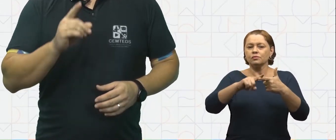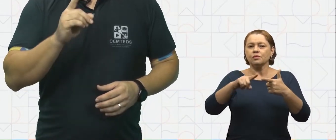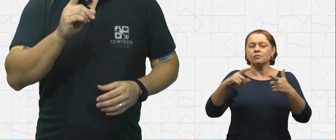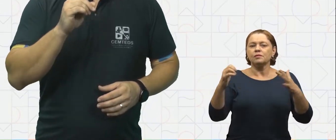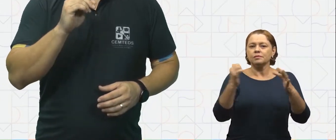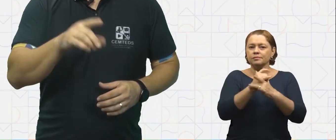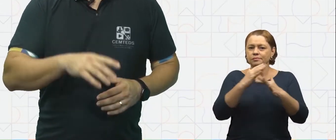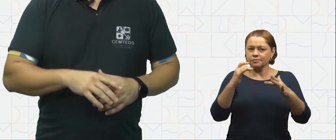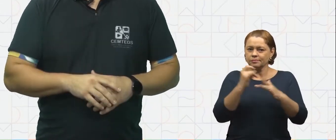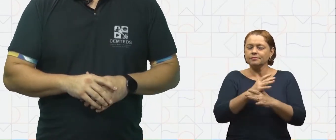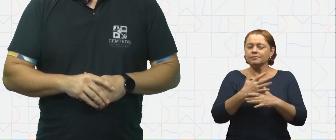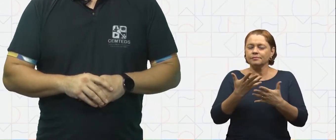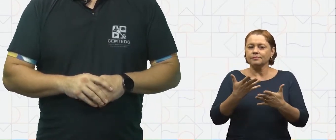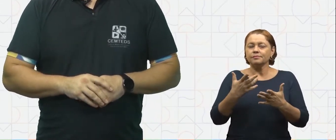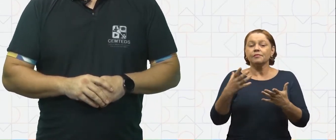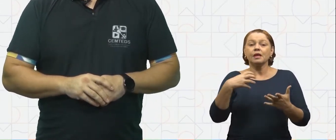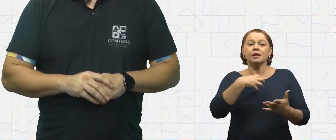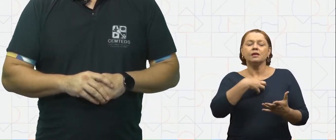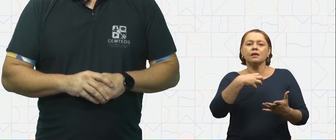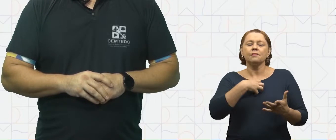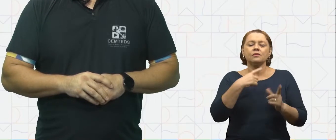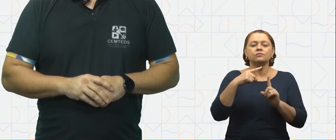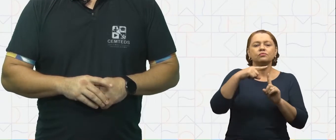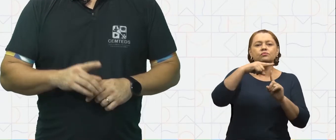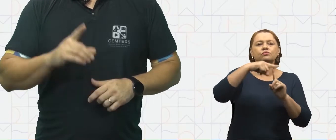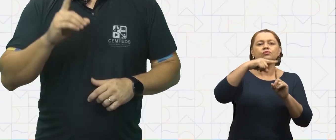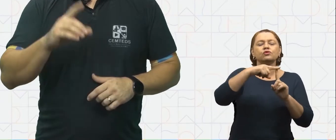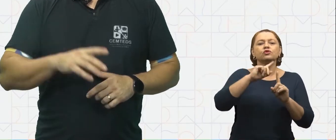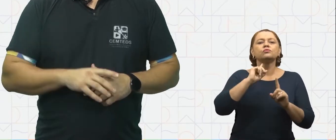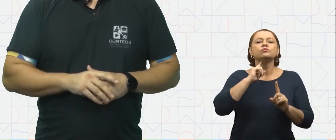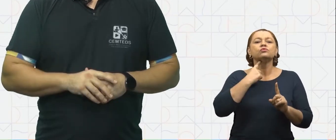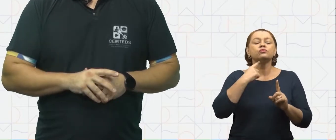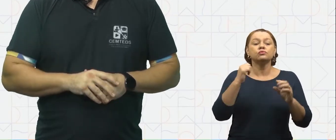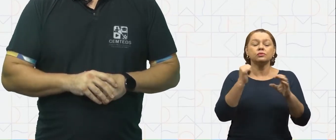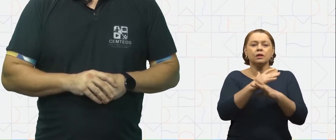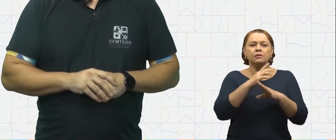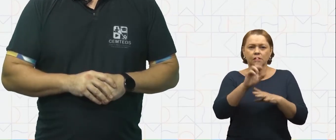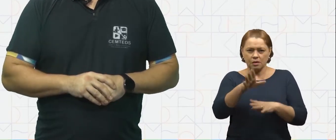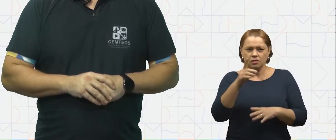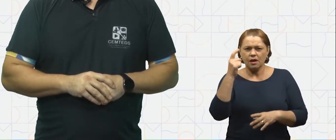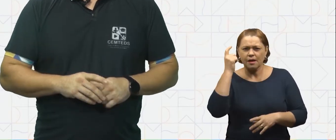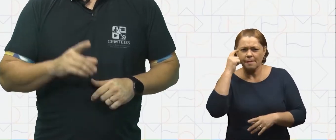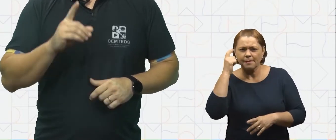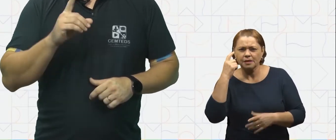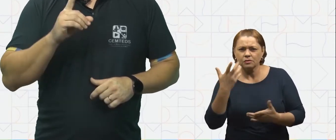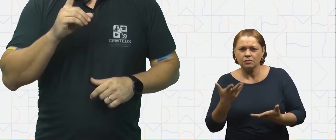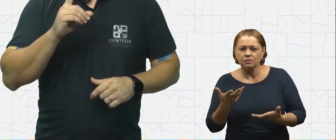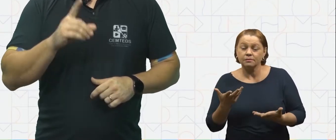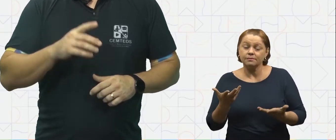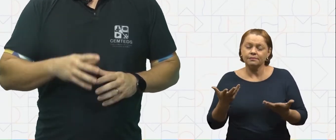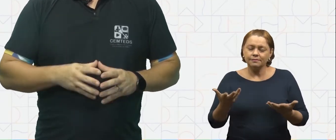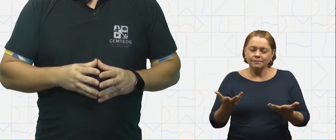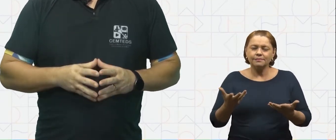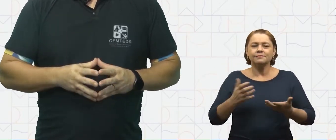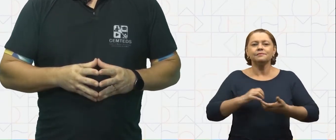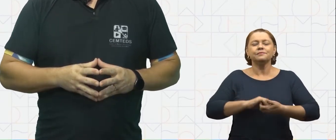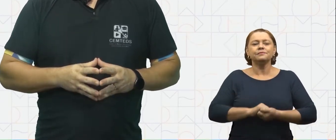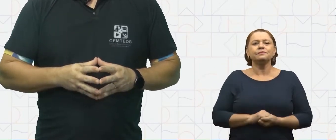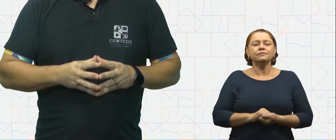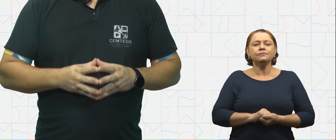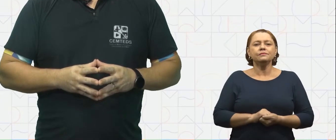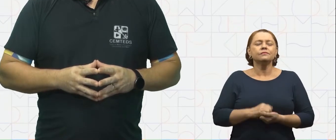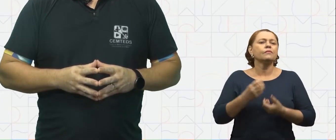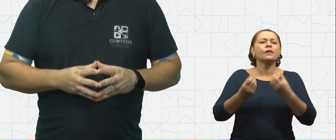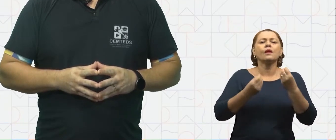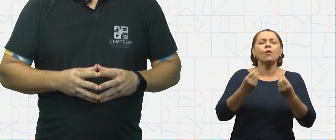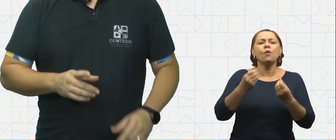E sobre os tipos de poluição nas cidades, você já parou para pensar? Como é o ar